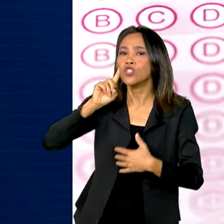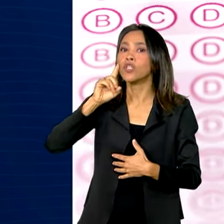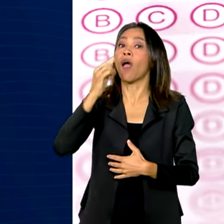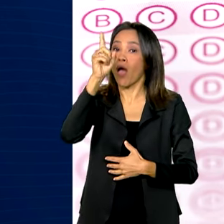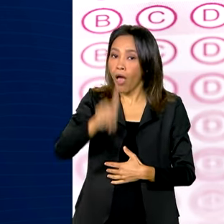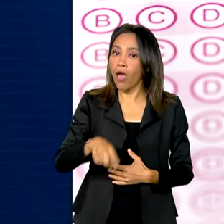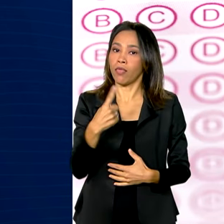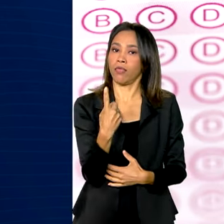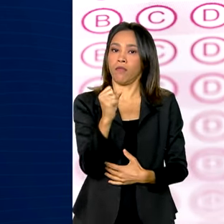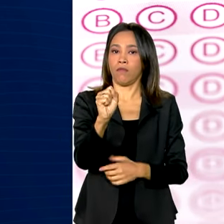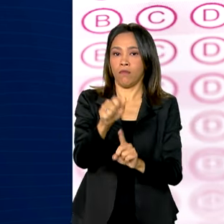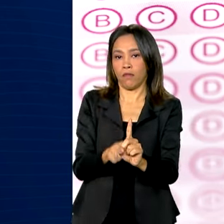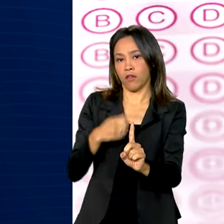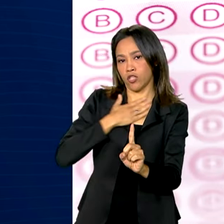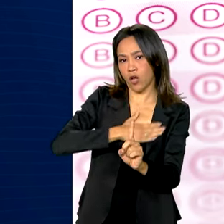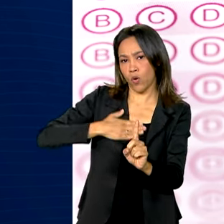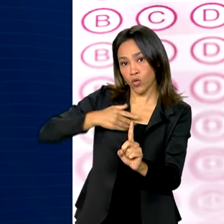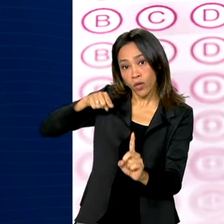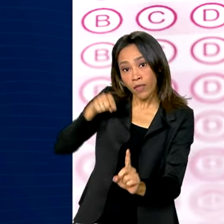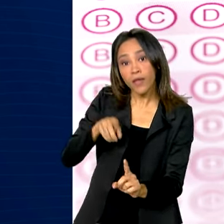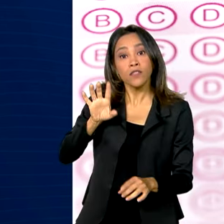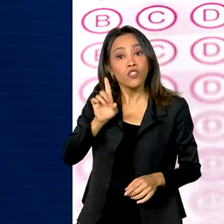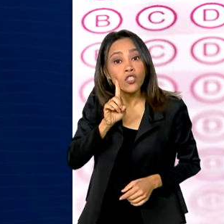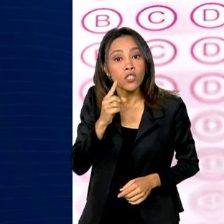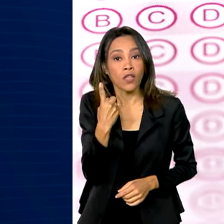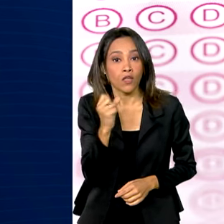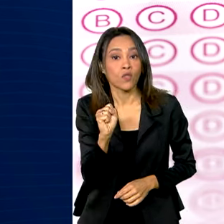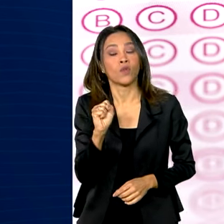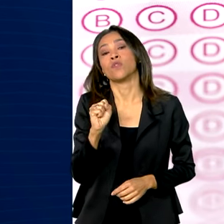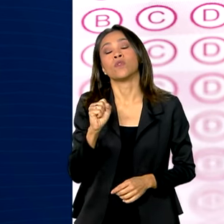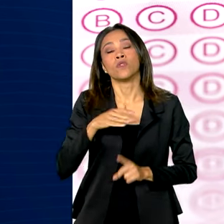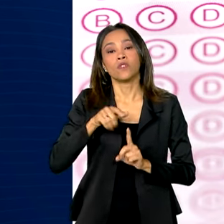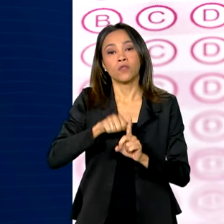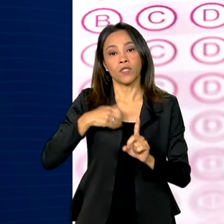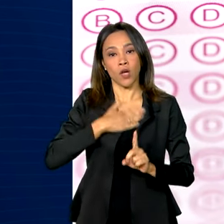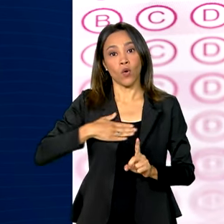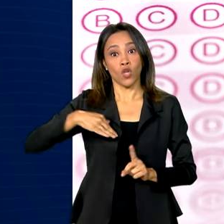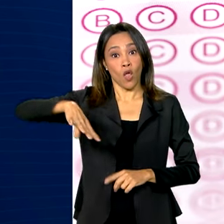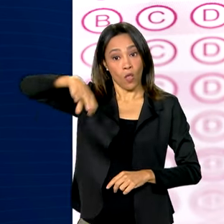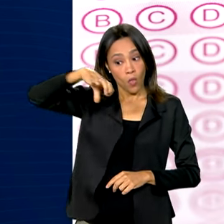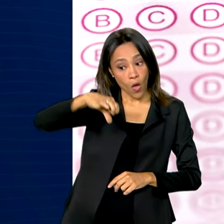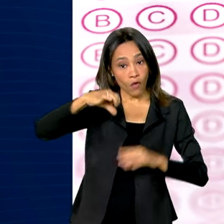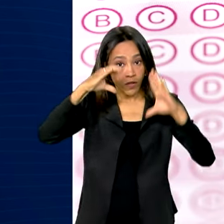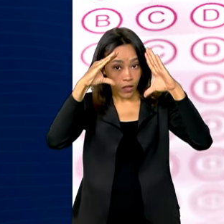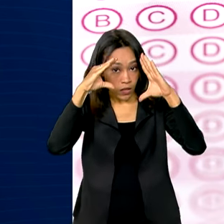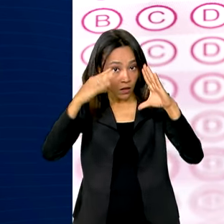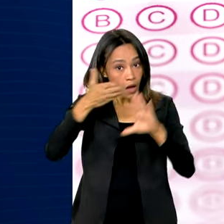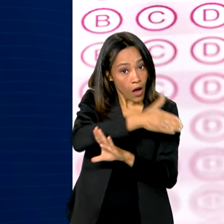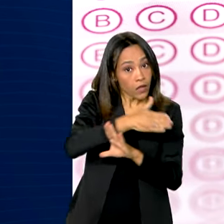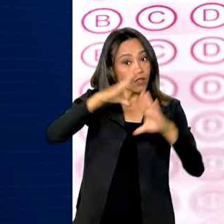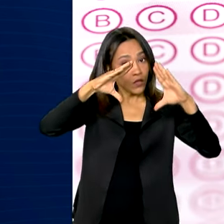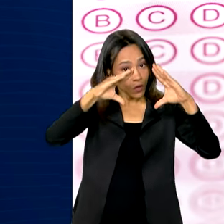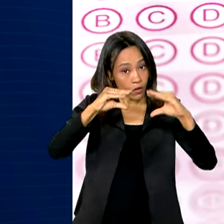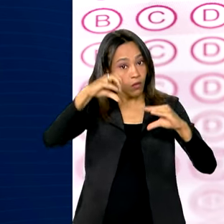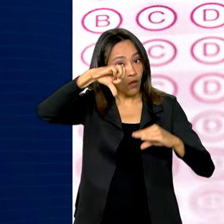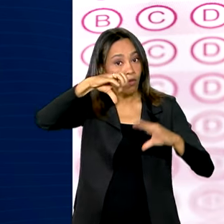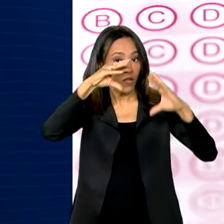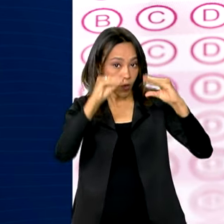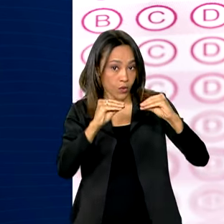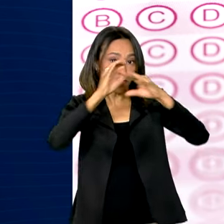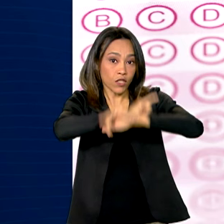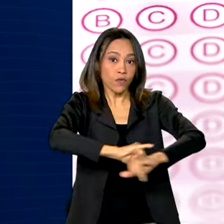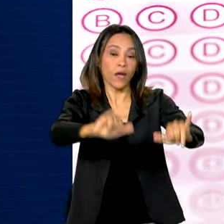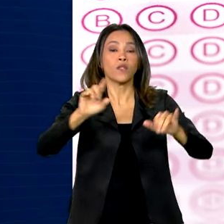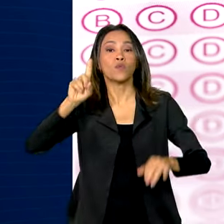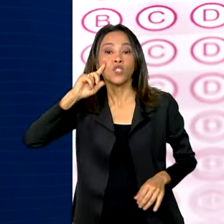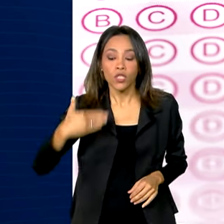18 de agosto. Nesse mesmo dia, a partir das 9 da noite, serão disponibilizados os cadernos de prova. No dia 20 de